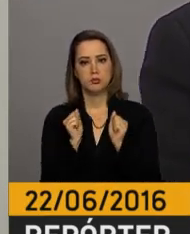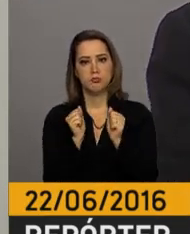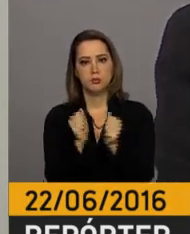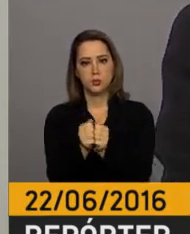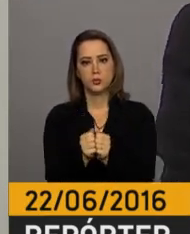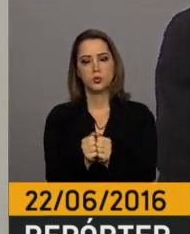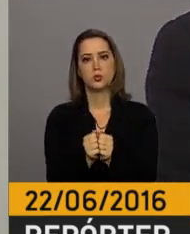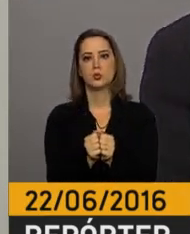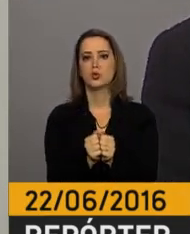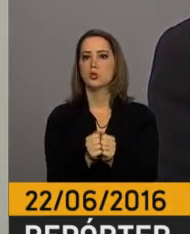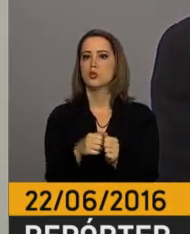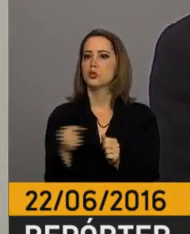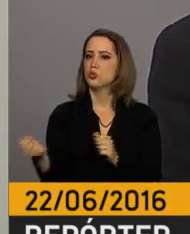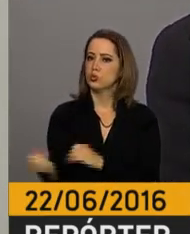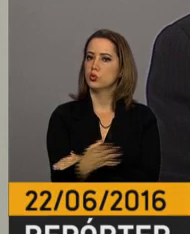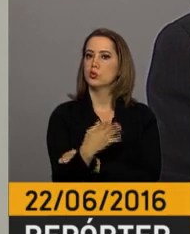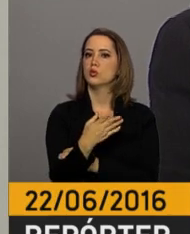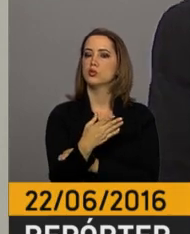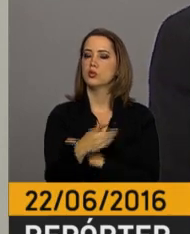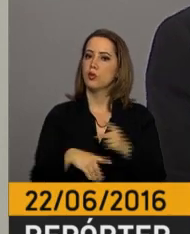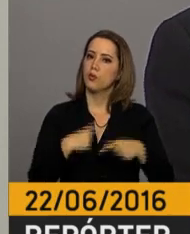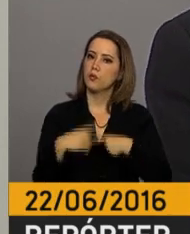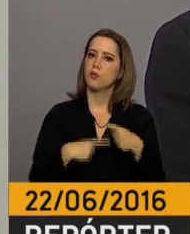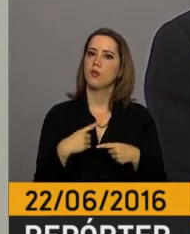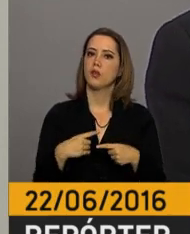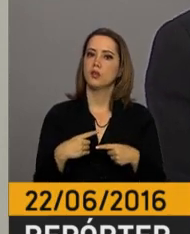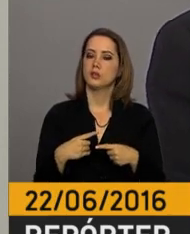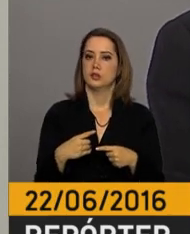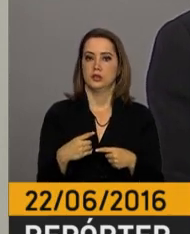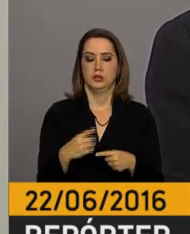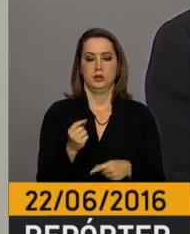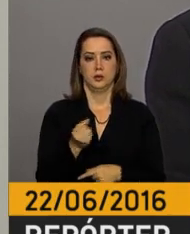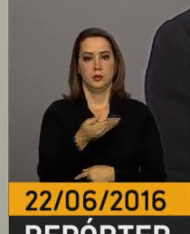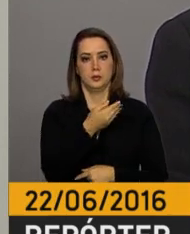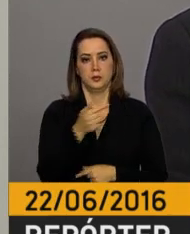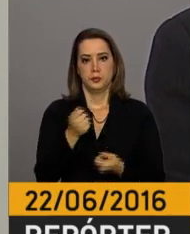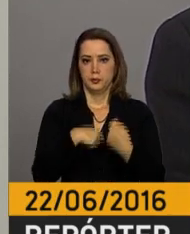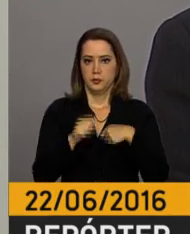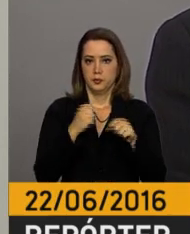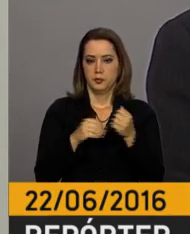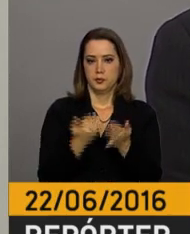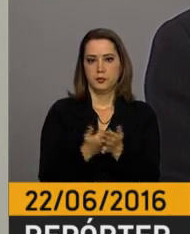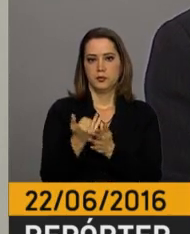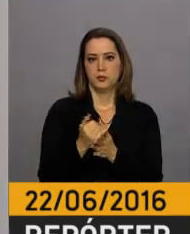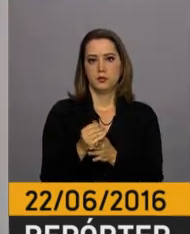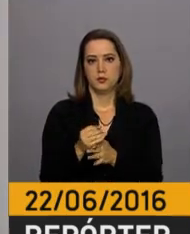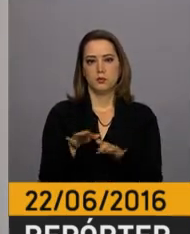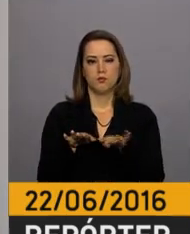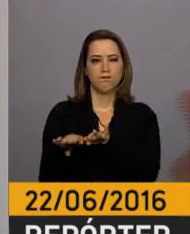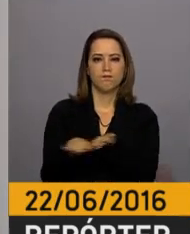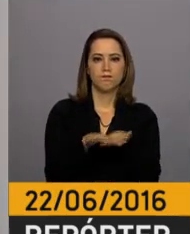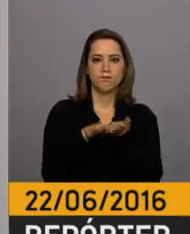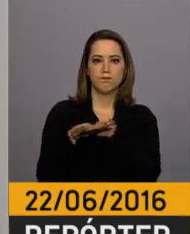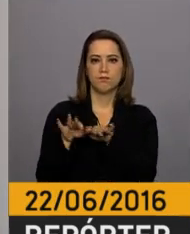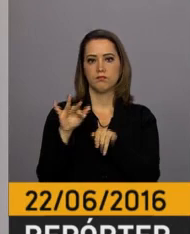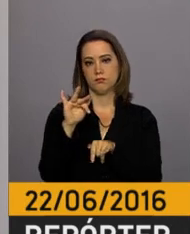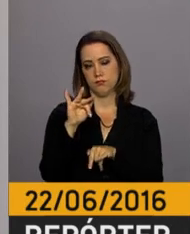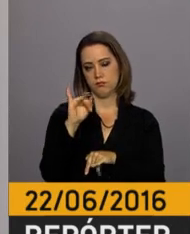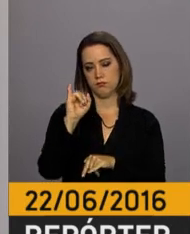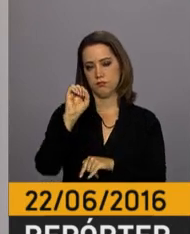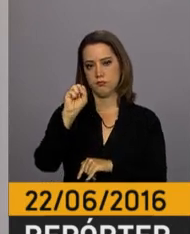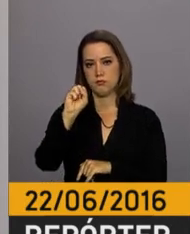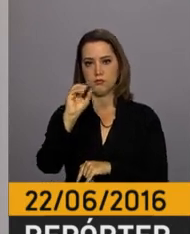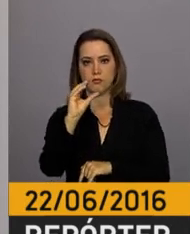de implantação de uma nova política econômica que começa com toda uma ação de estabilização fiscal que